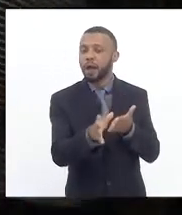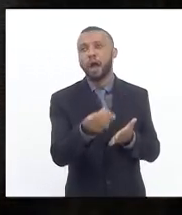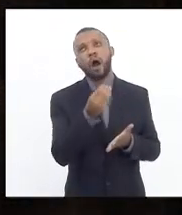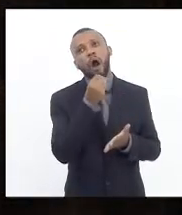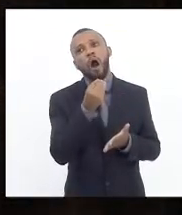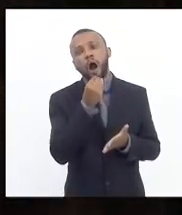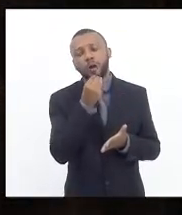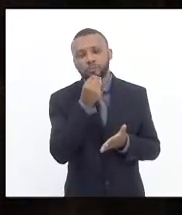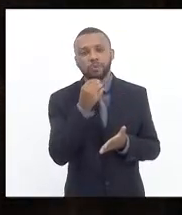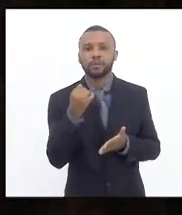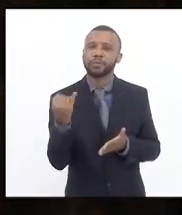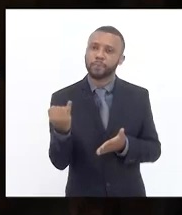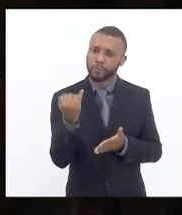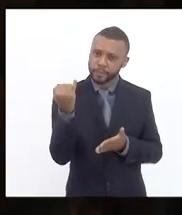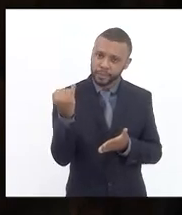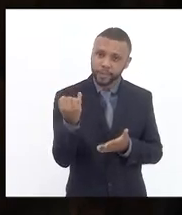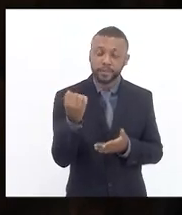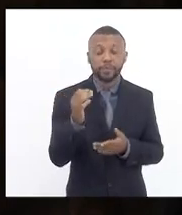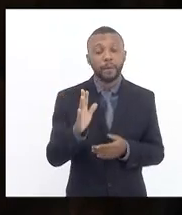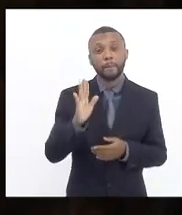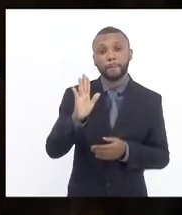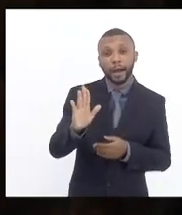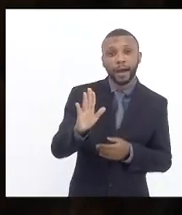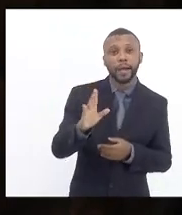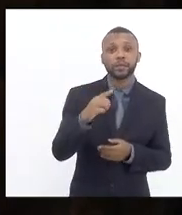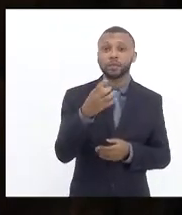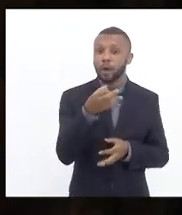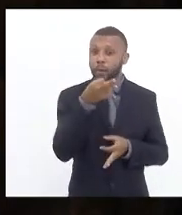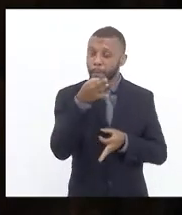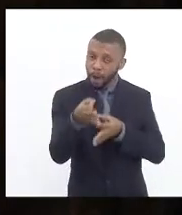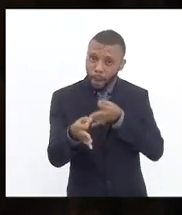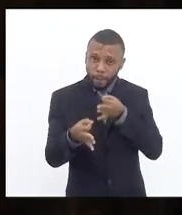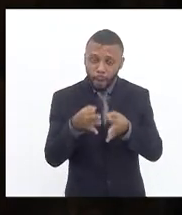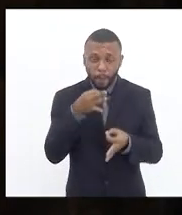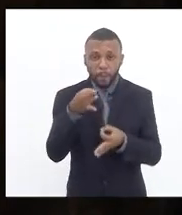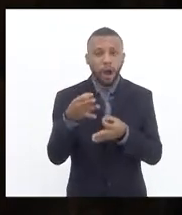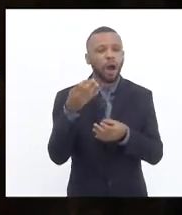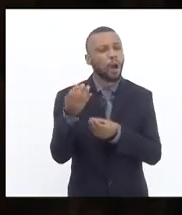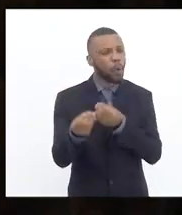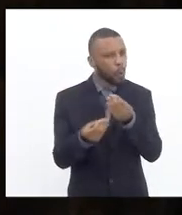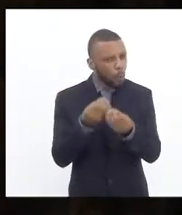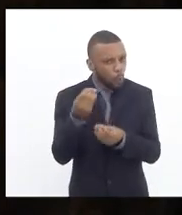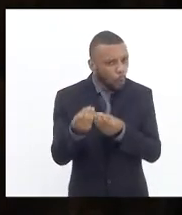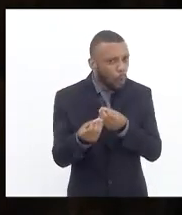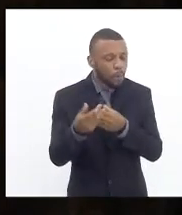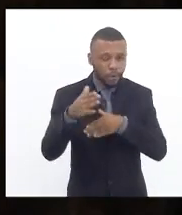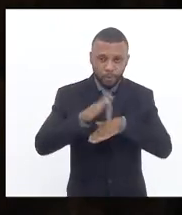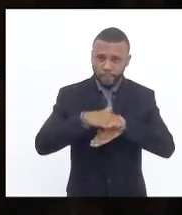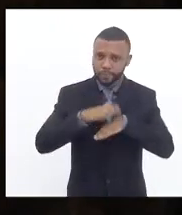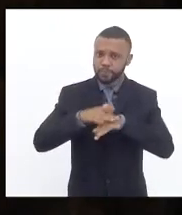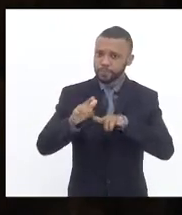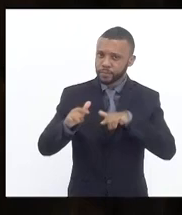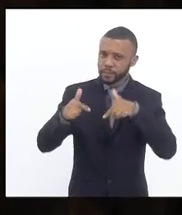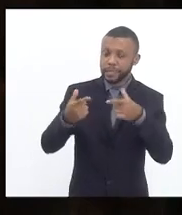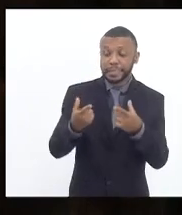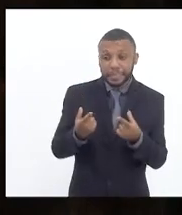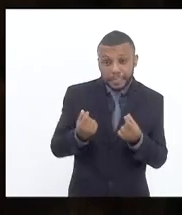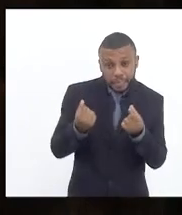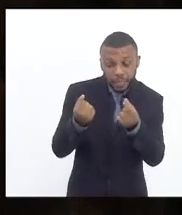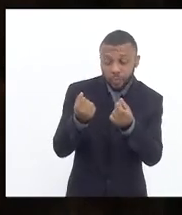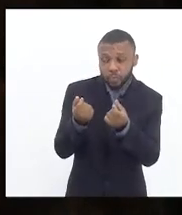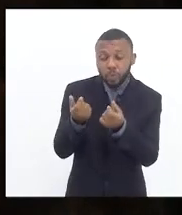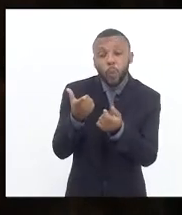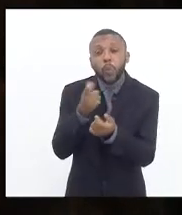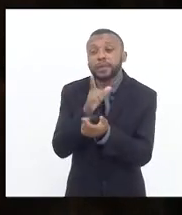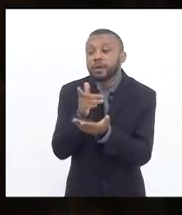é mais a gente não colocou como fazer dinheiro nesse estado